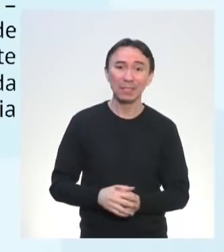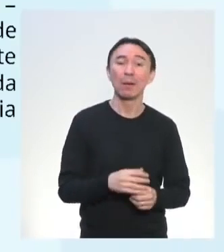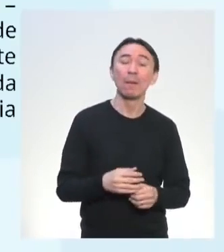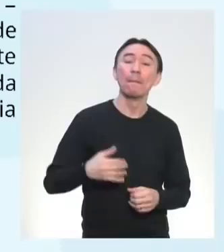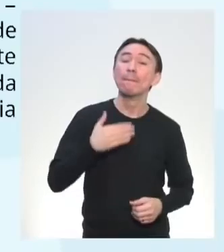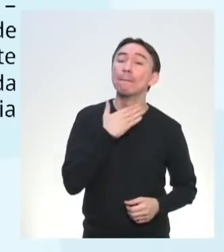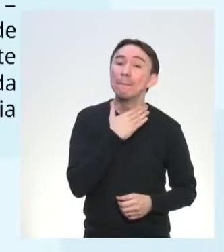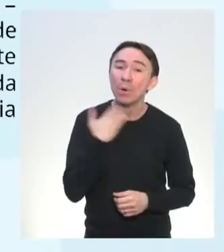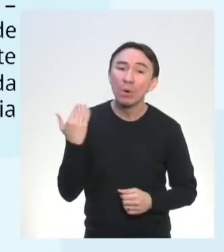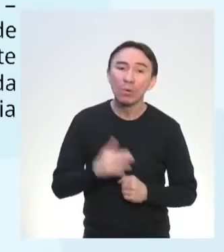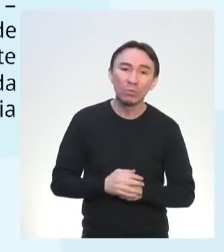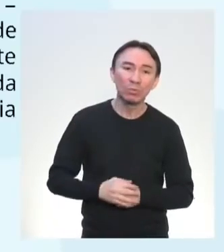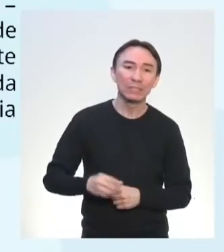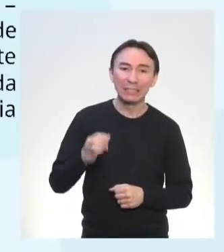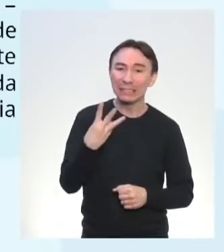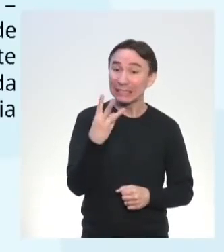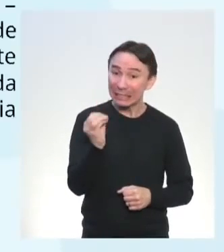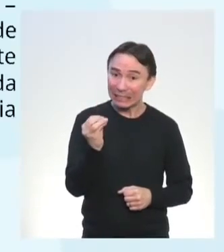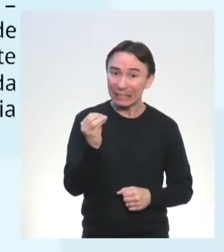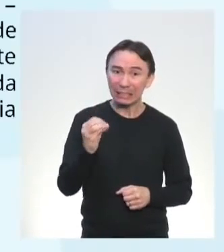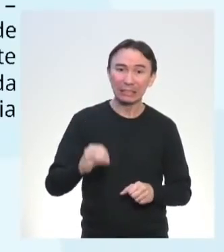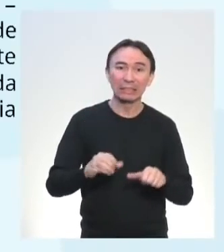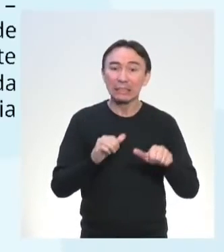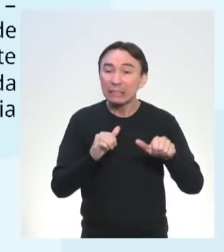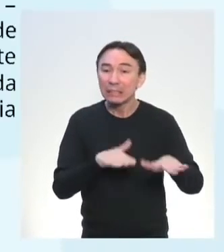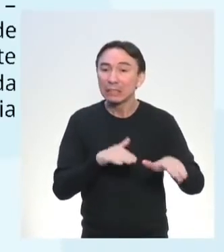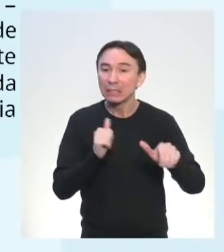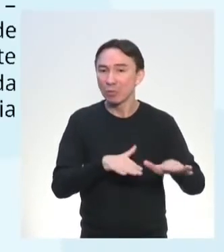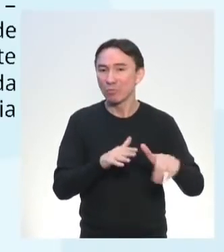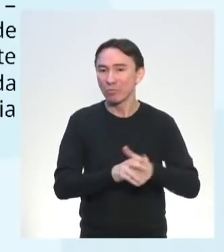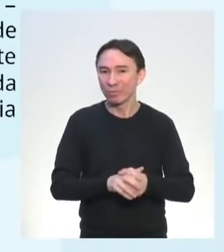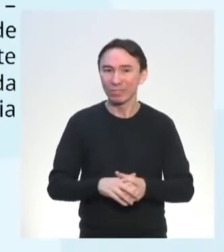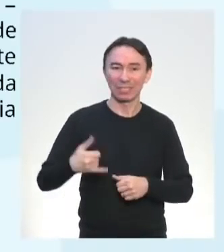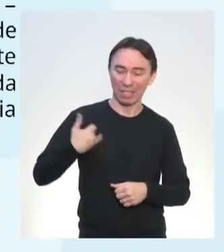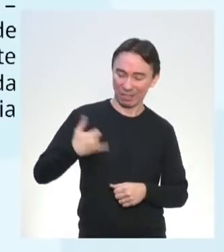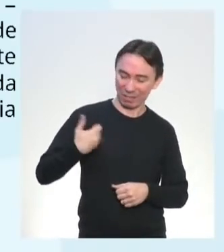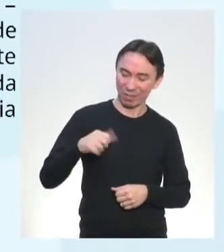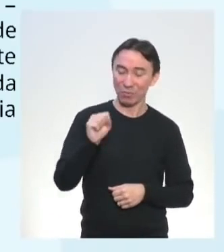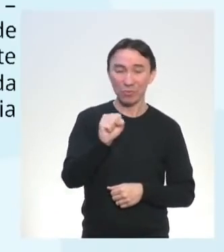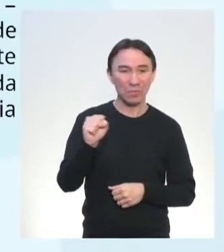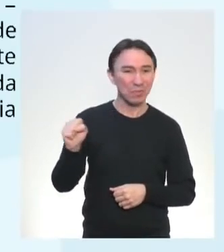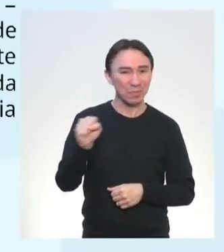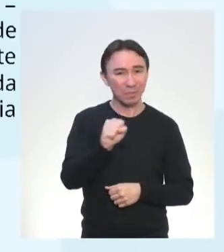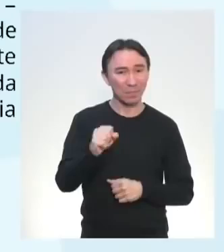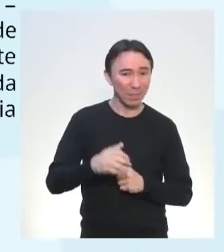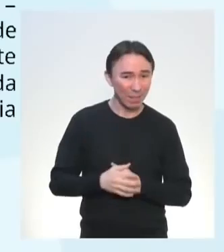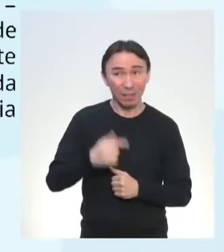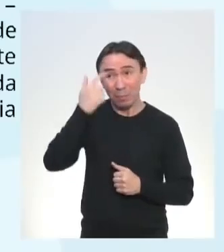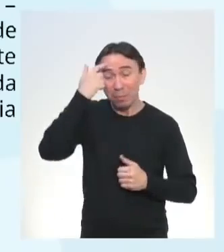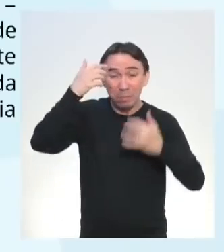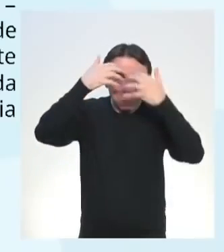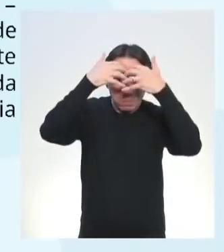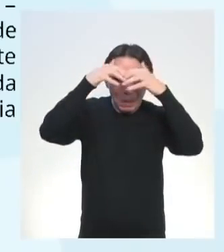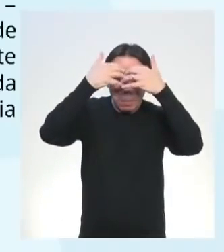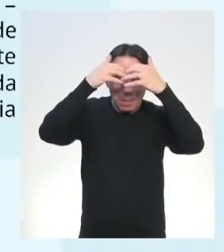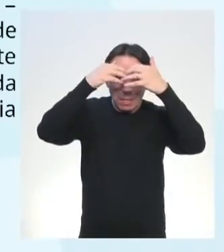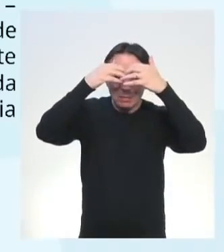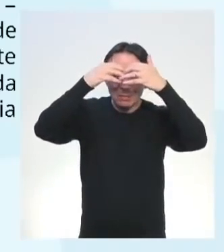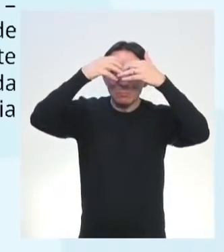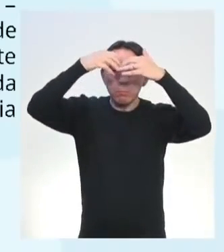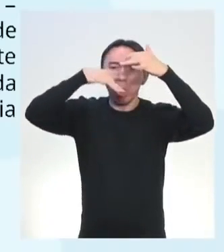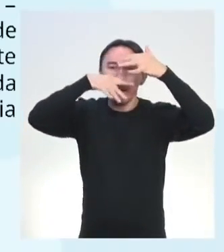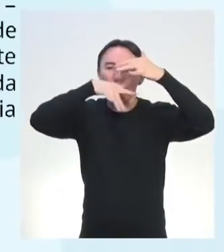acidente vascular cerebral, AVC, falta de circulação sanguínea ou derramamento de sangue em determinada área do